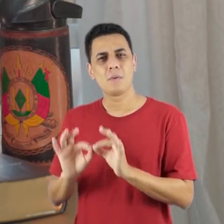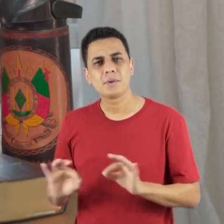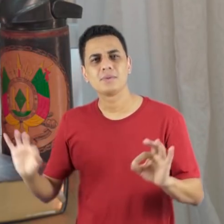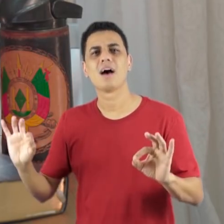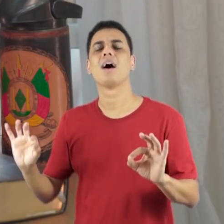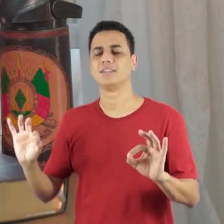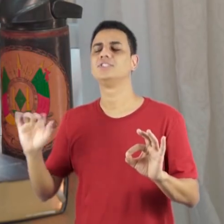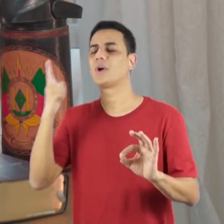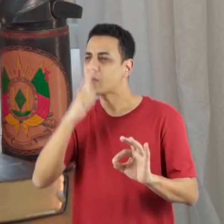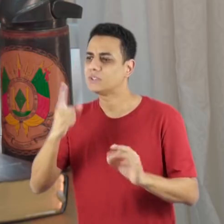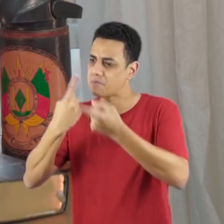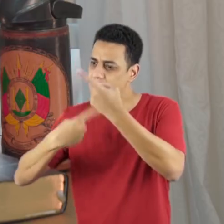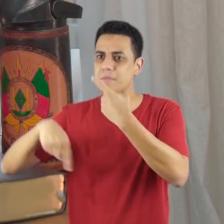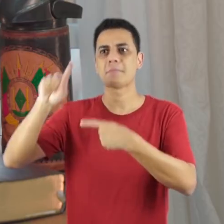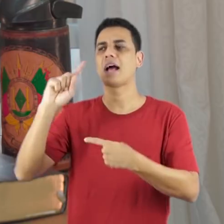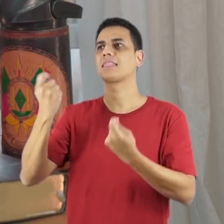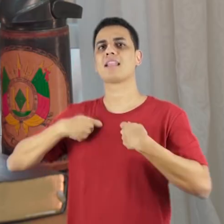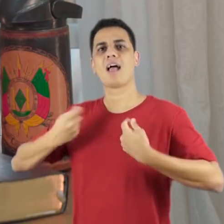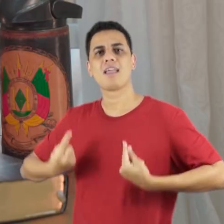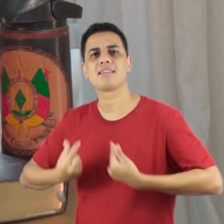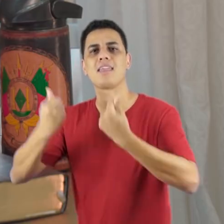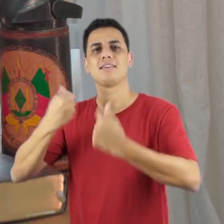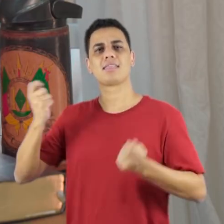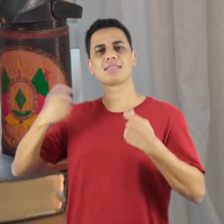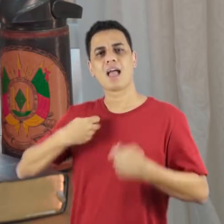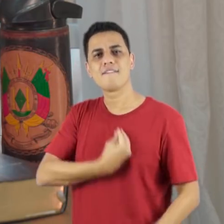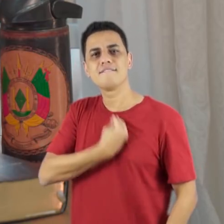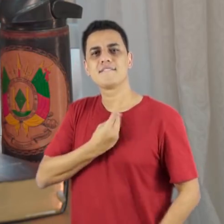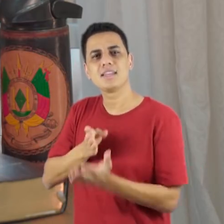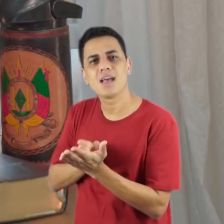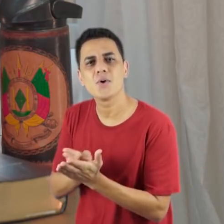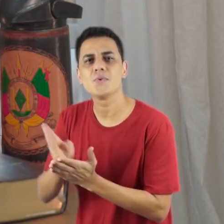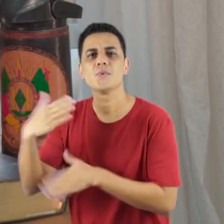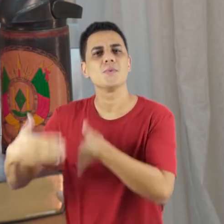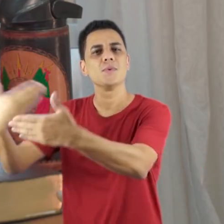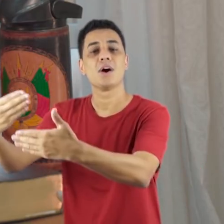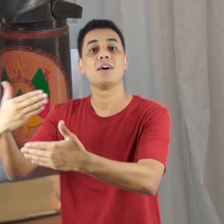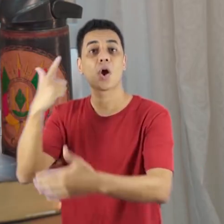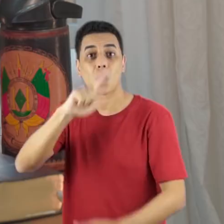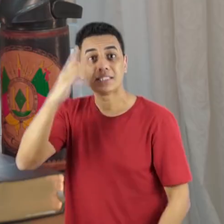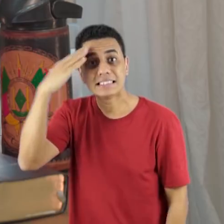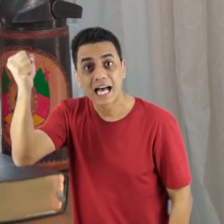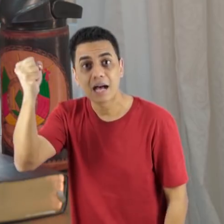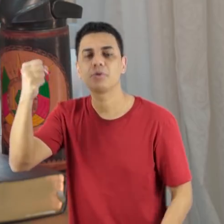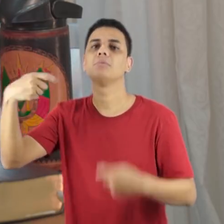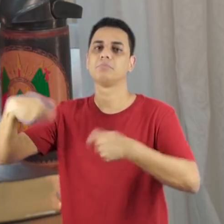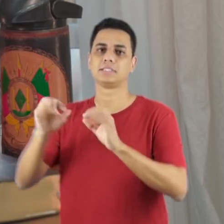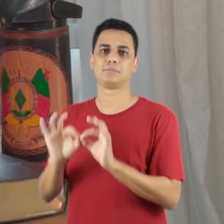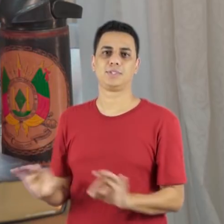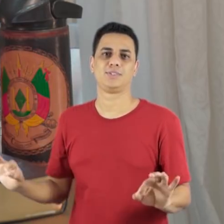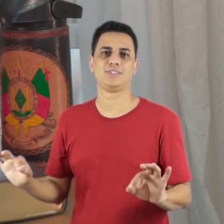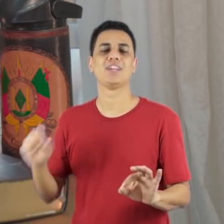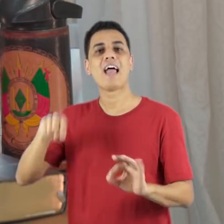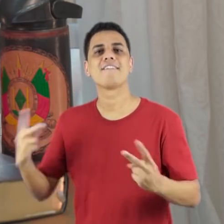ela abre caminho para a honra, ela traz riqueza, honra e vida longa, ela é uma condição para ser sábio, é um valor